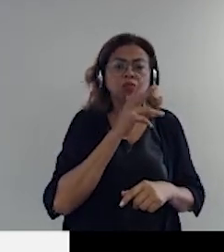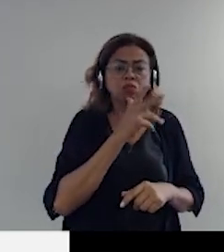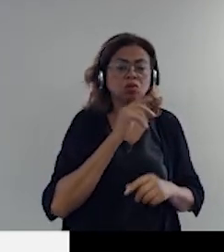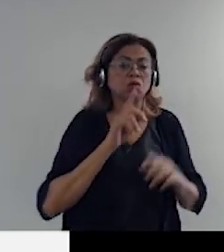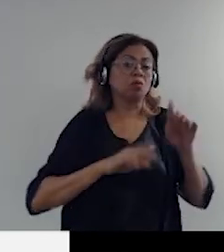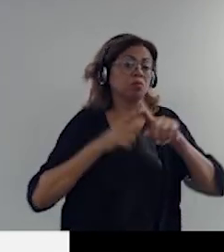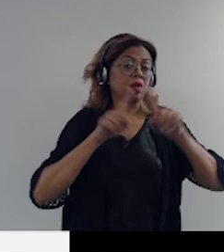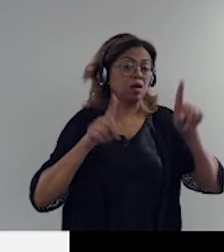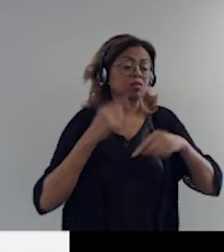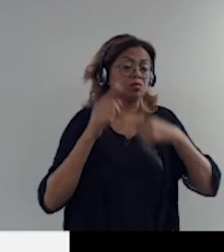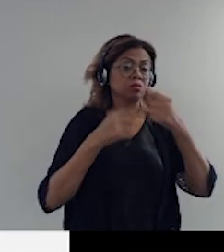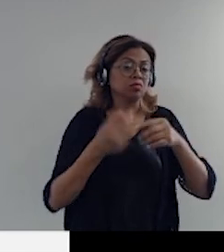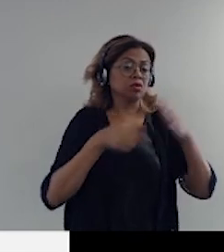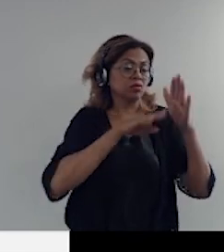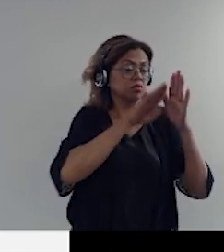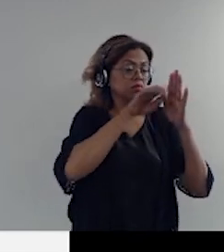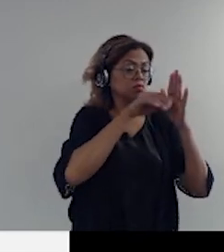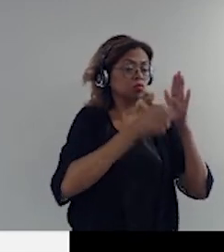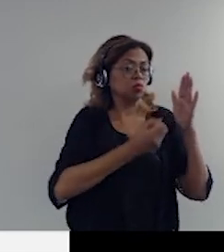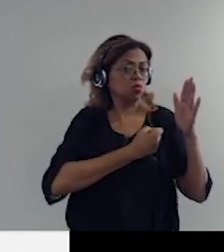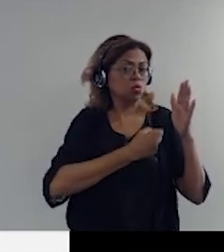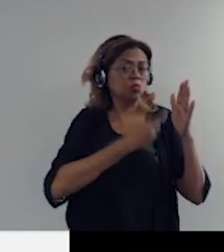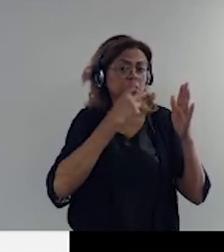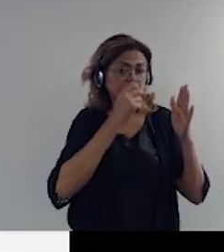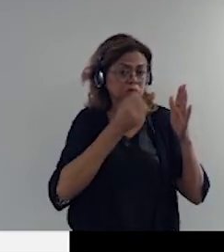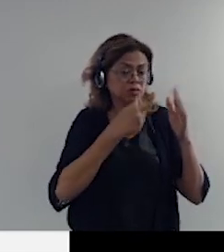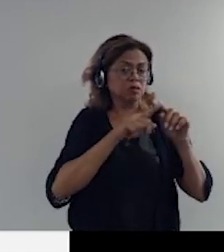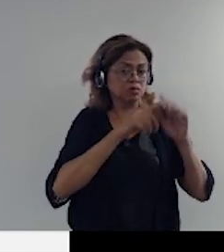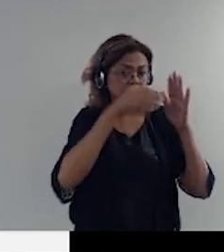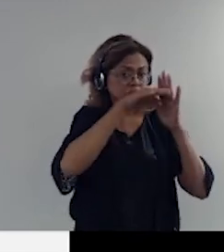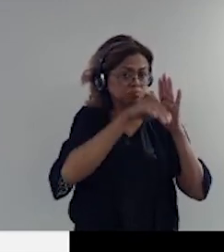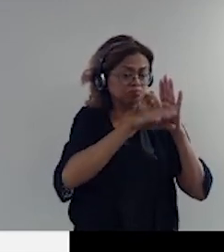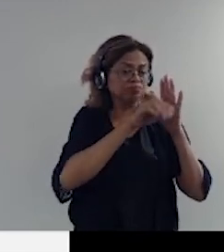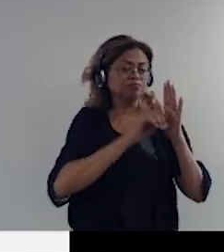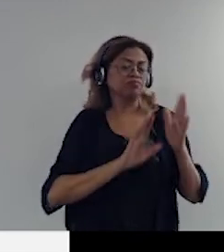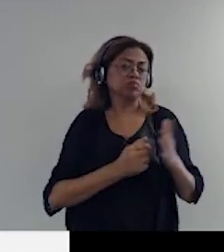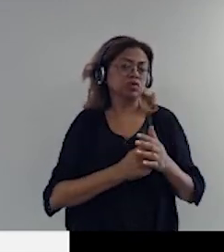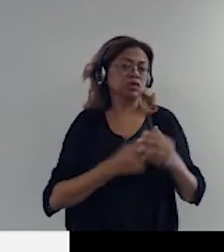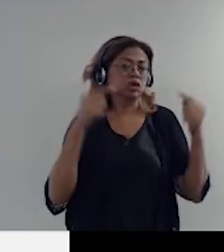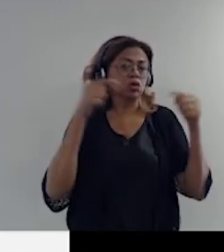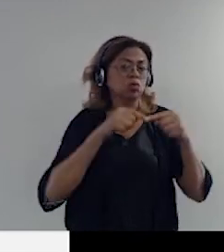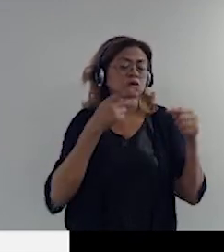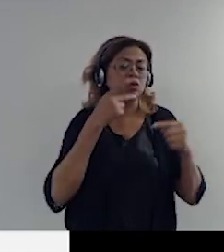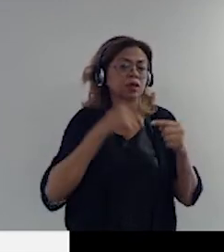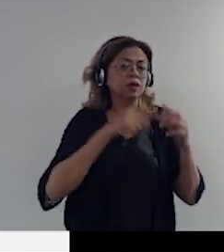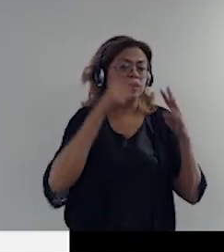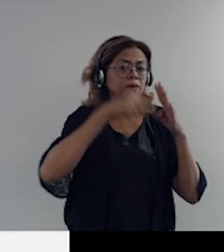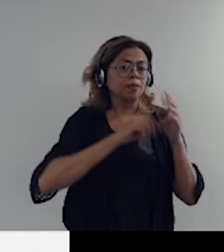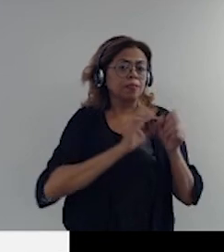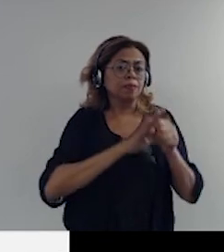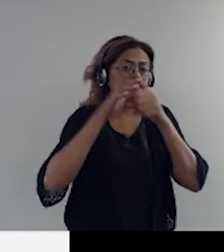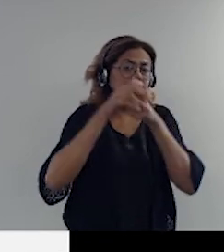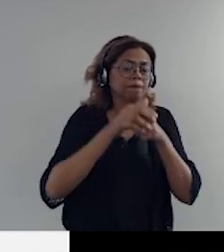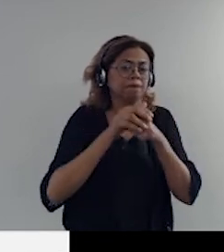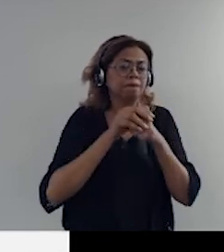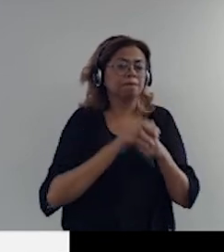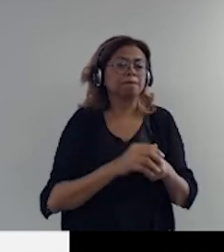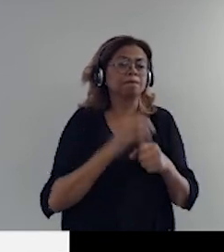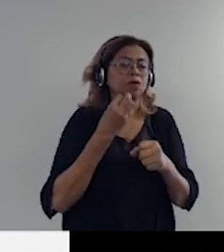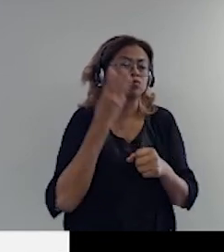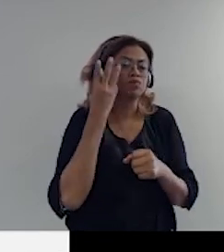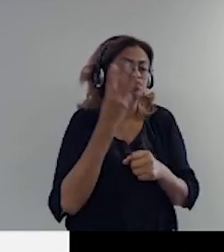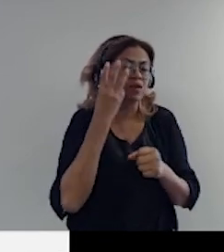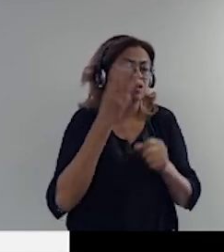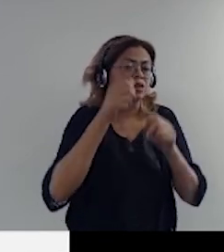crise. Enquanto a crise do Covid foram 3 meses. Em 3 meses, o mercado já